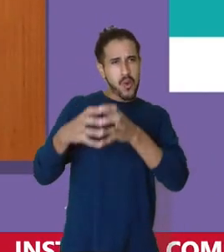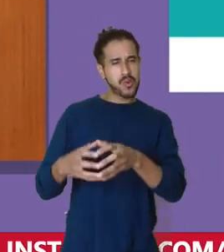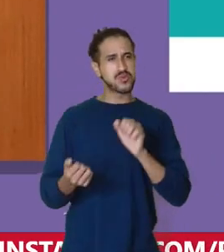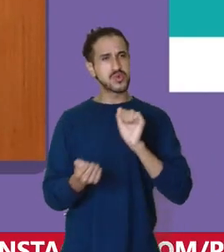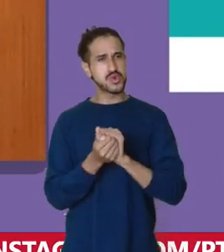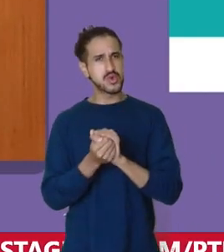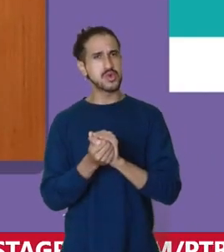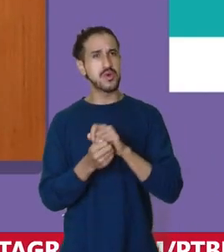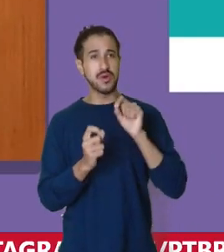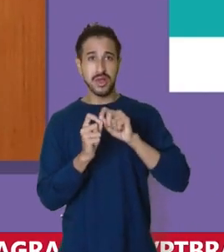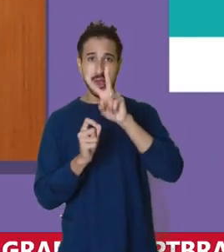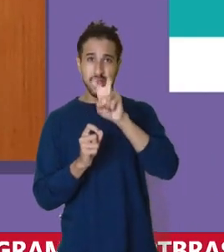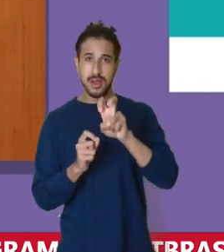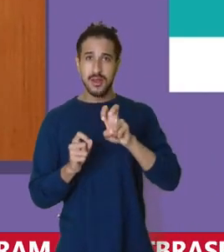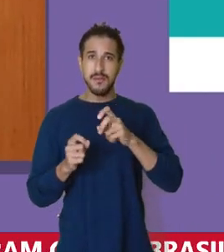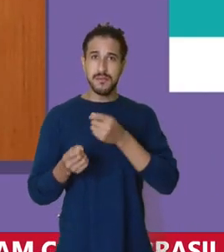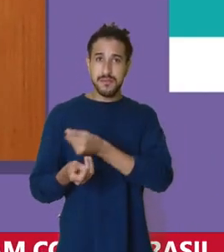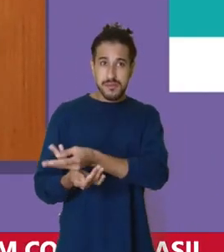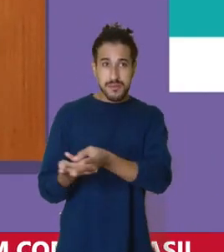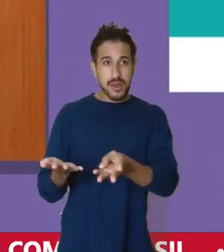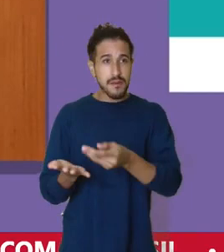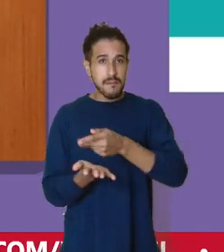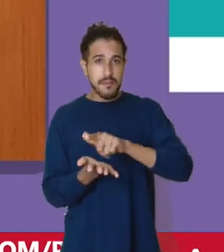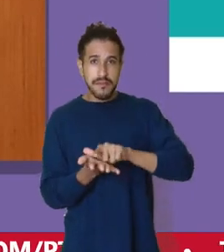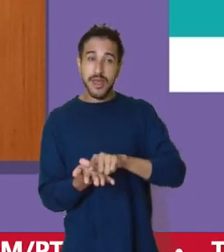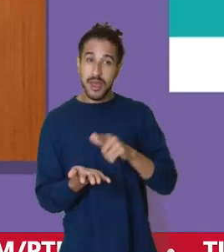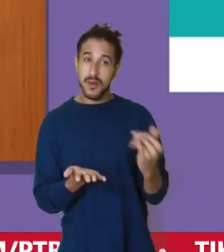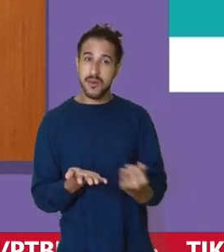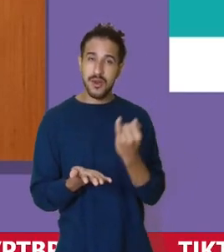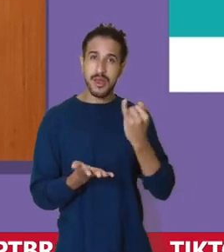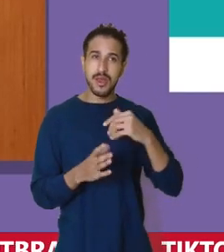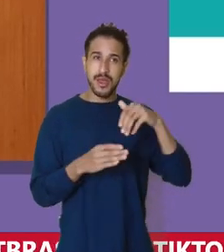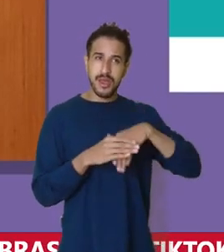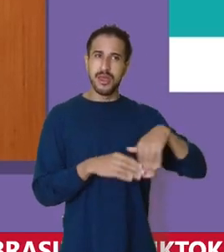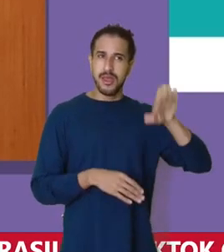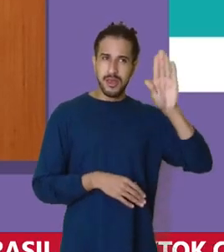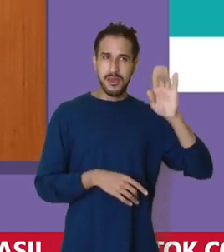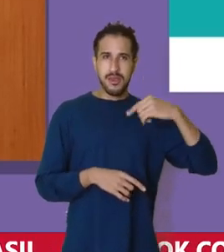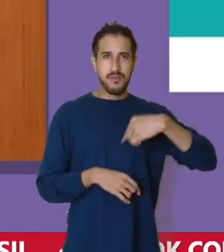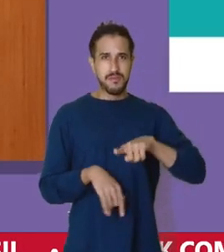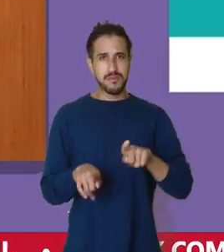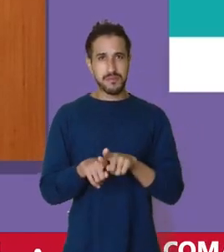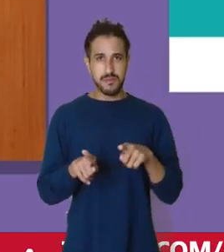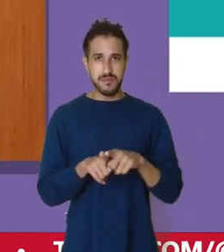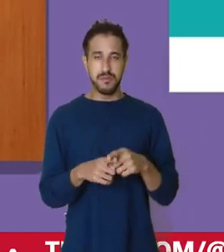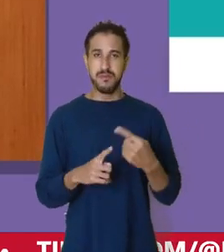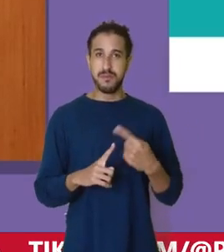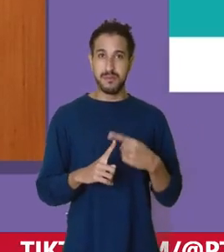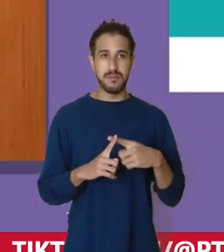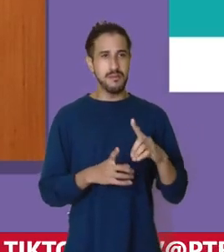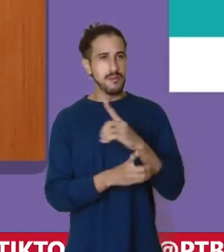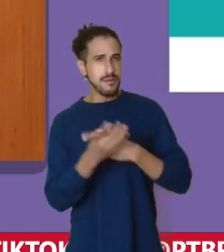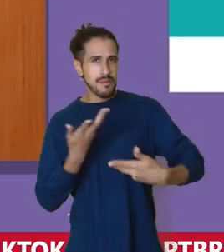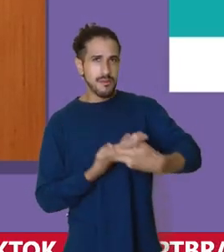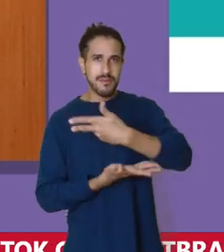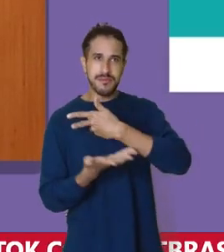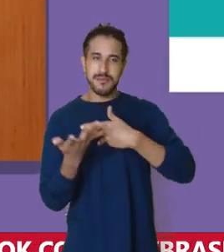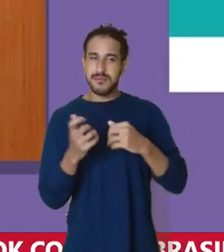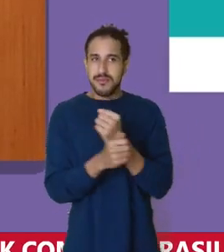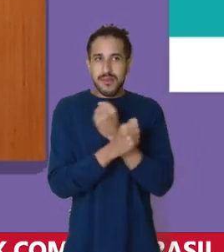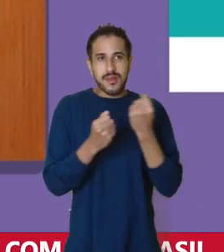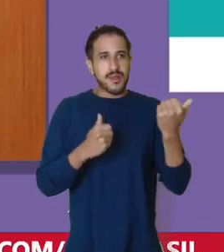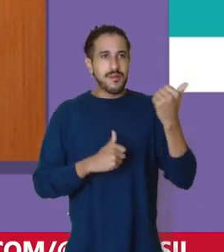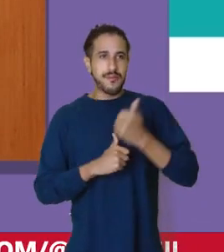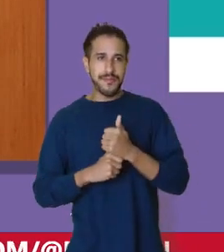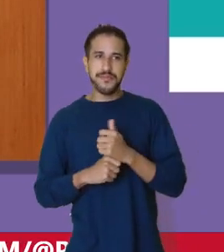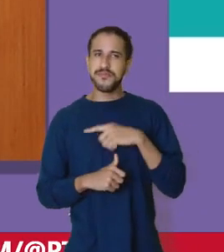junto, fazer isso, fazer as panfletagens, é muito importante a candidata aí também, porque é um diálogo que não dá para substituir,